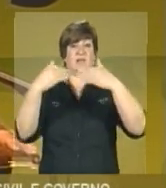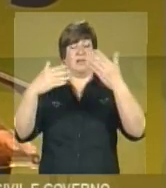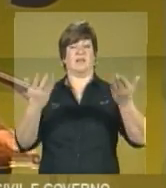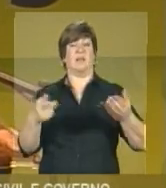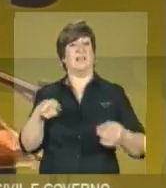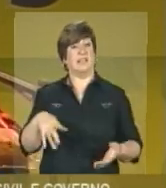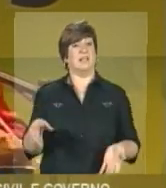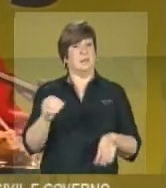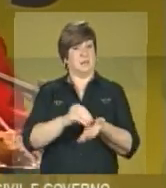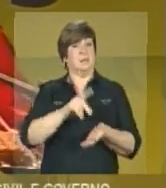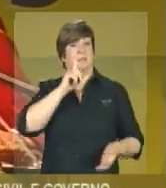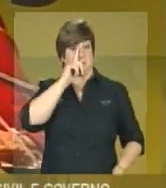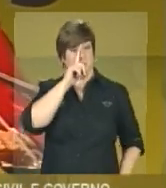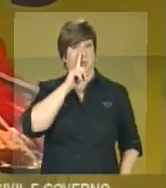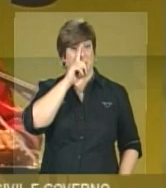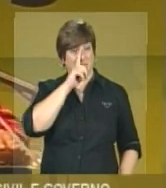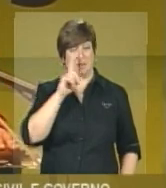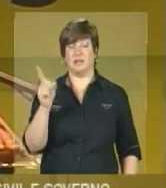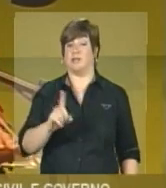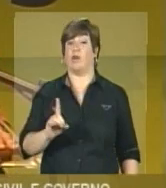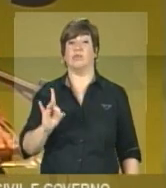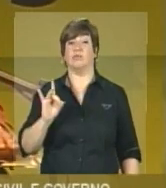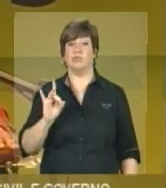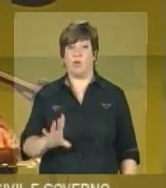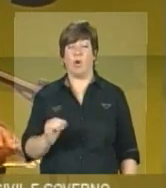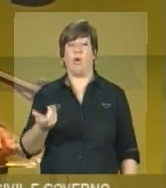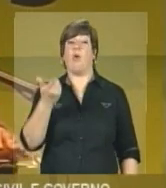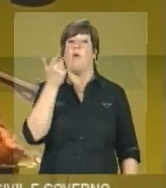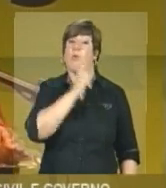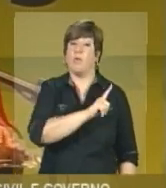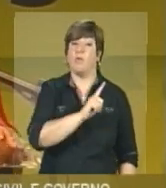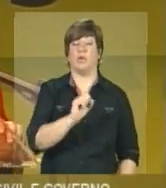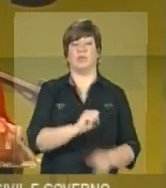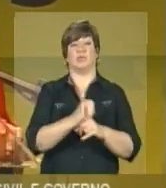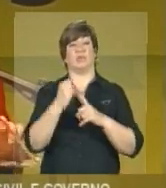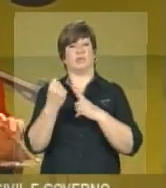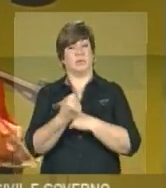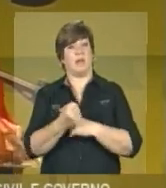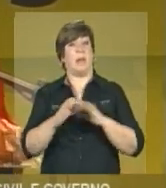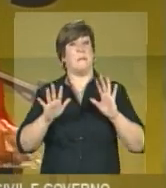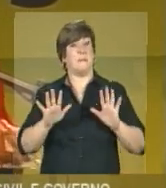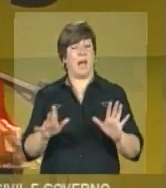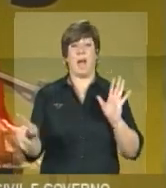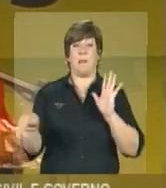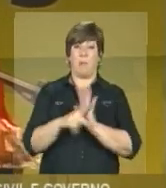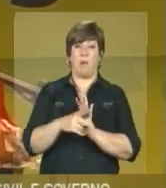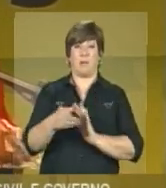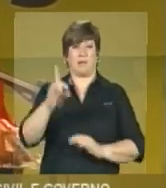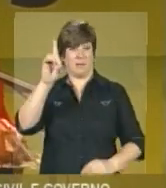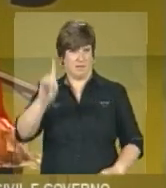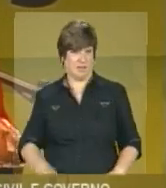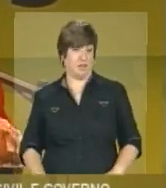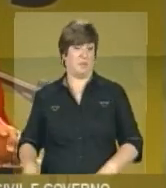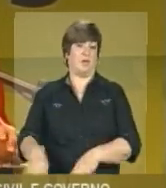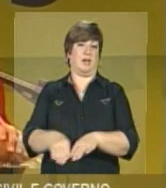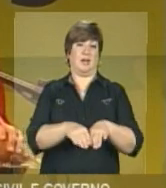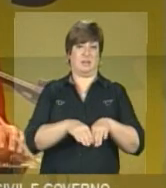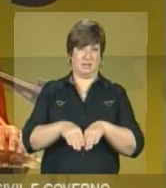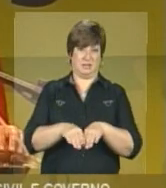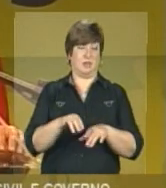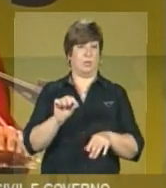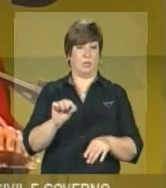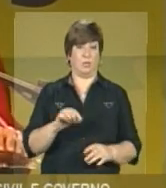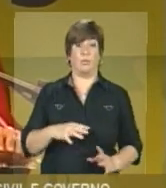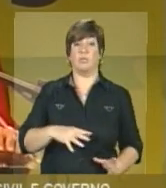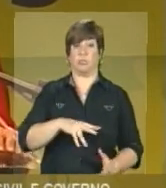colocando em risco não apenas conquistas sociais, mas a própria democracia. O